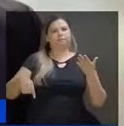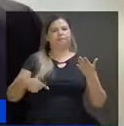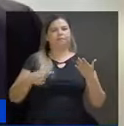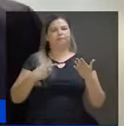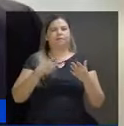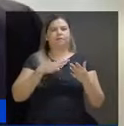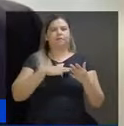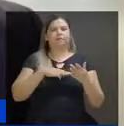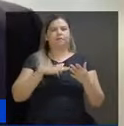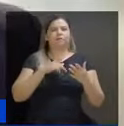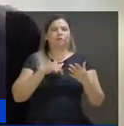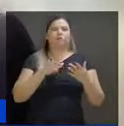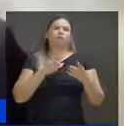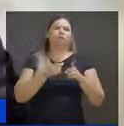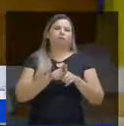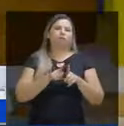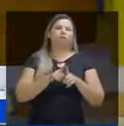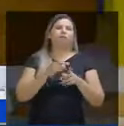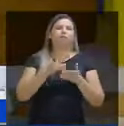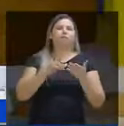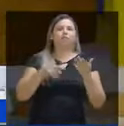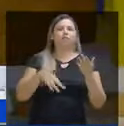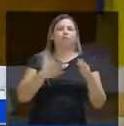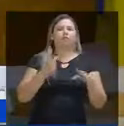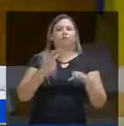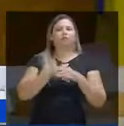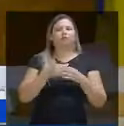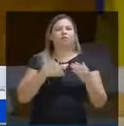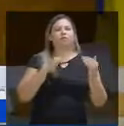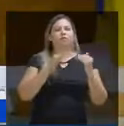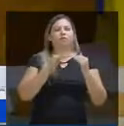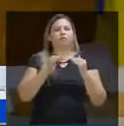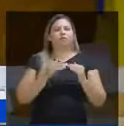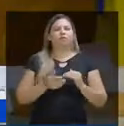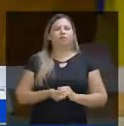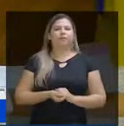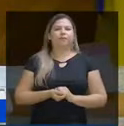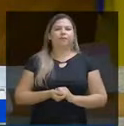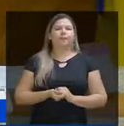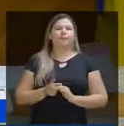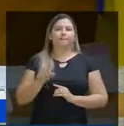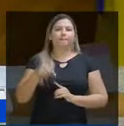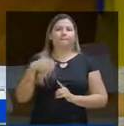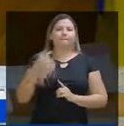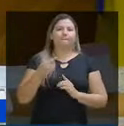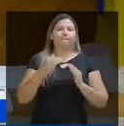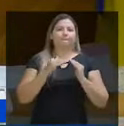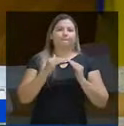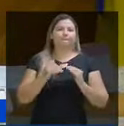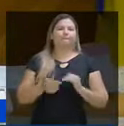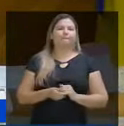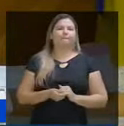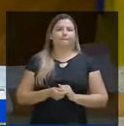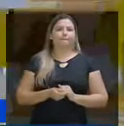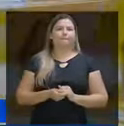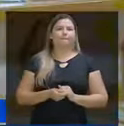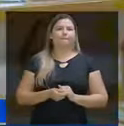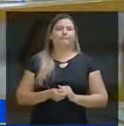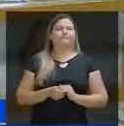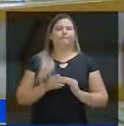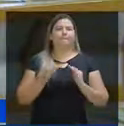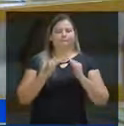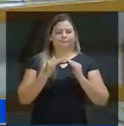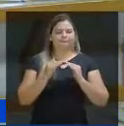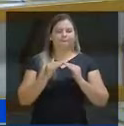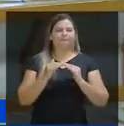ministerial e o relator em seu voto. Luiz Anselmo Gonçalves. Com o relator. Luísa Tina Souza. Com o relator.